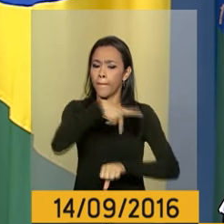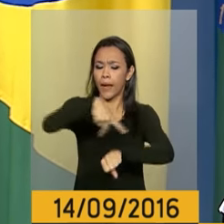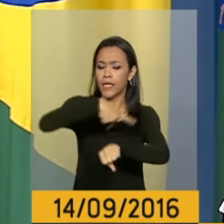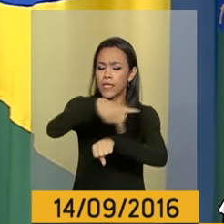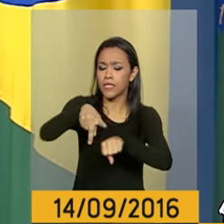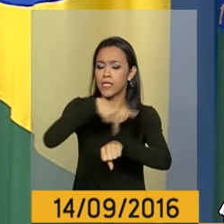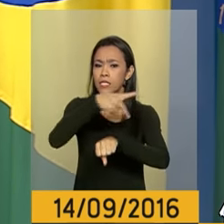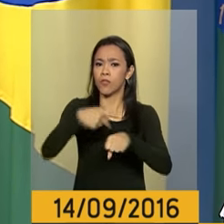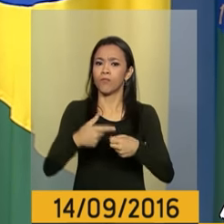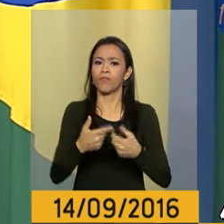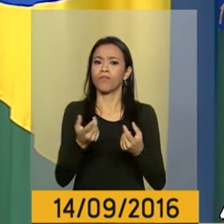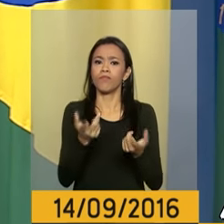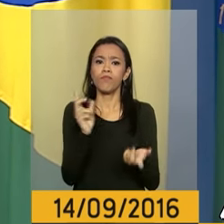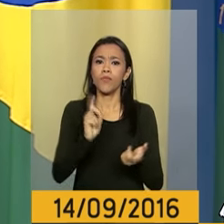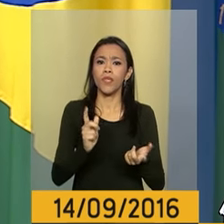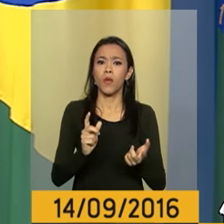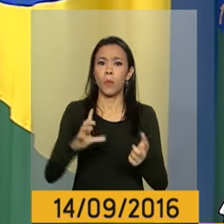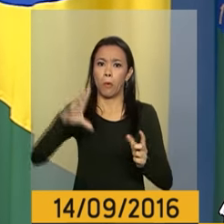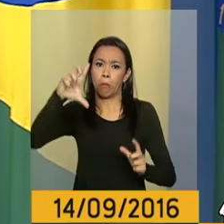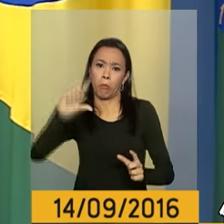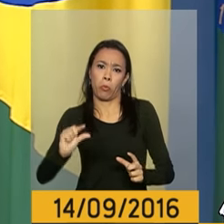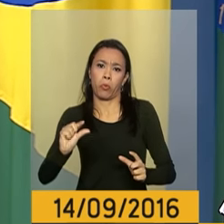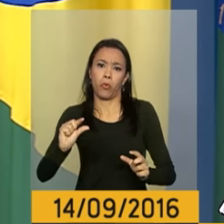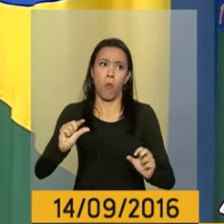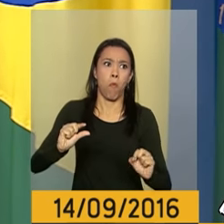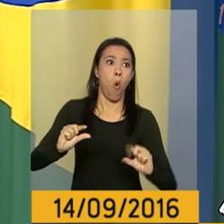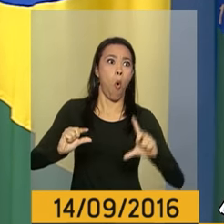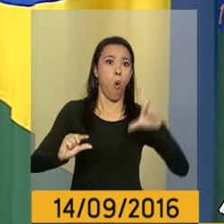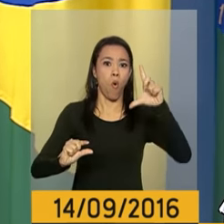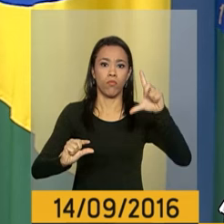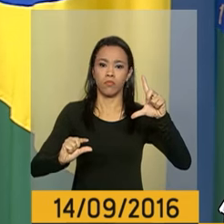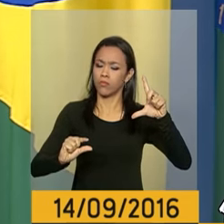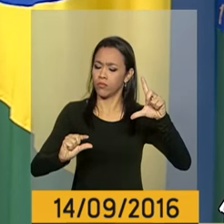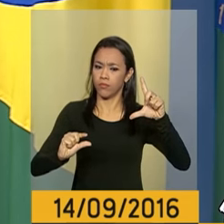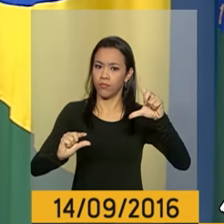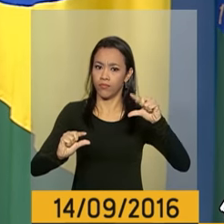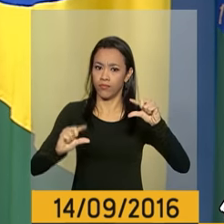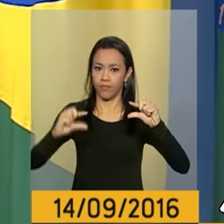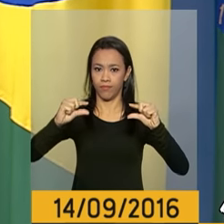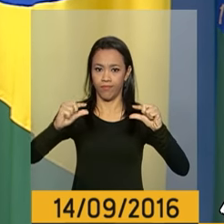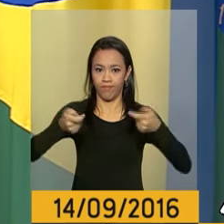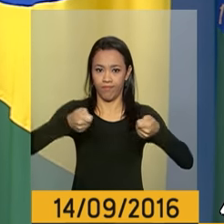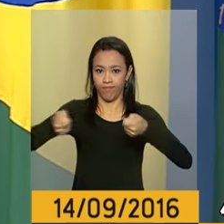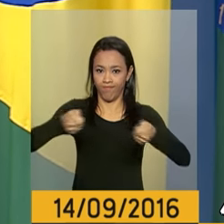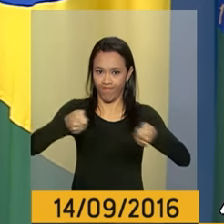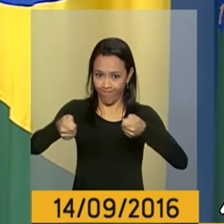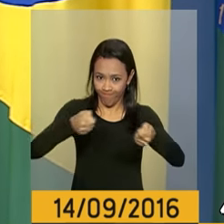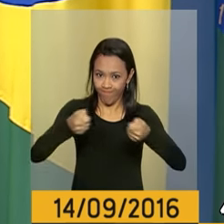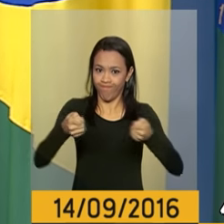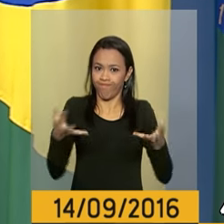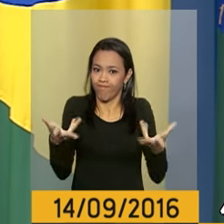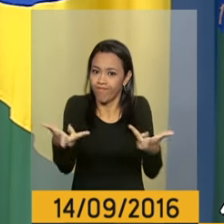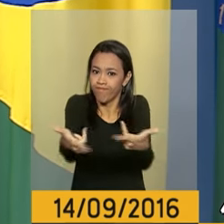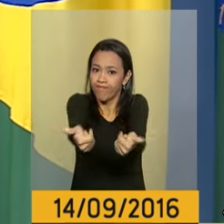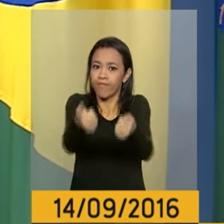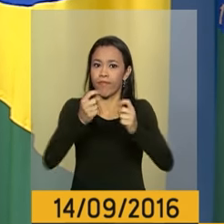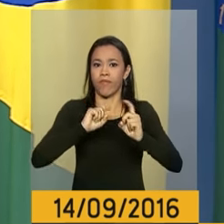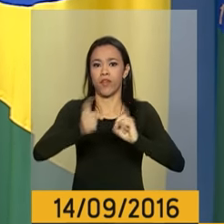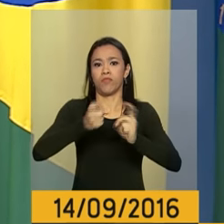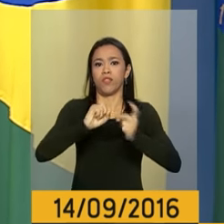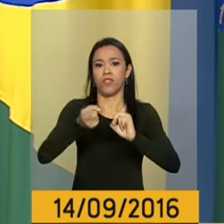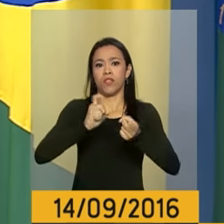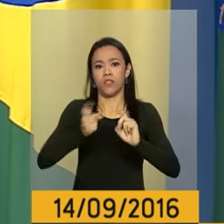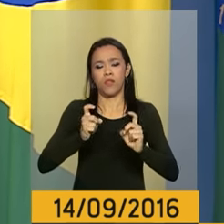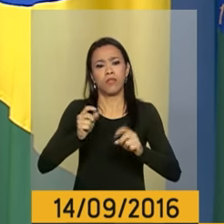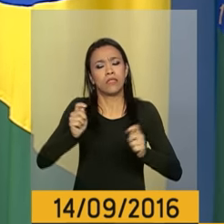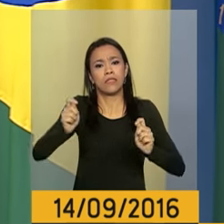nem um Estado mínimo, nem um Estado máximo. Precisamos de um Estado eficiente, aquele que seja capaz de